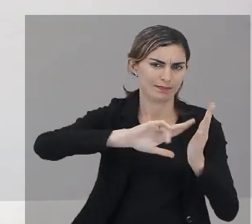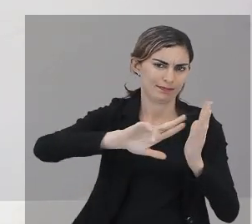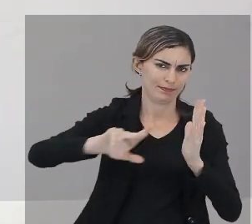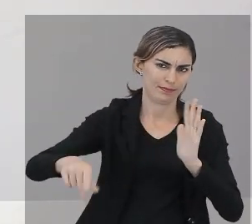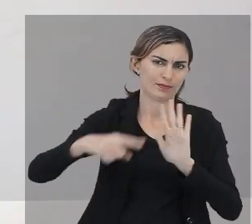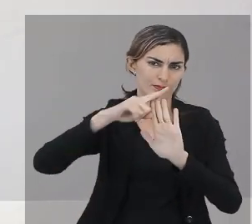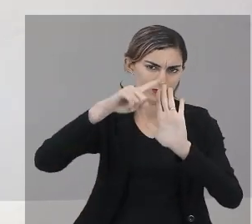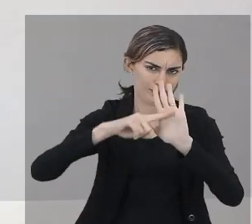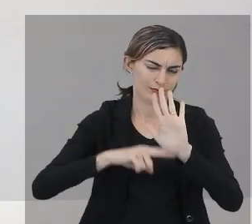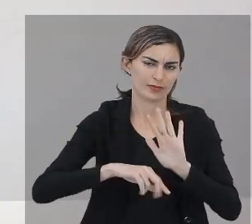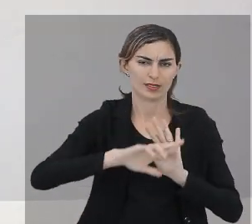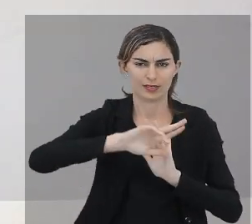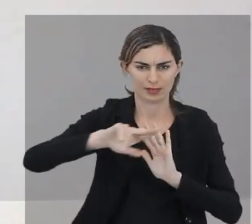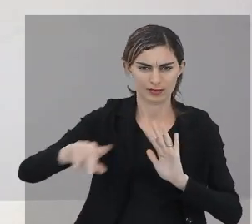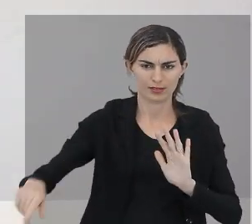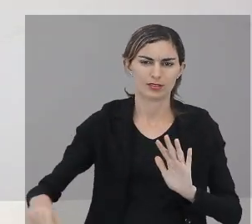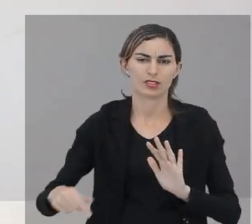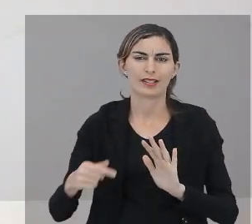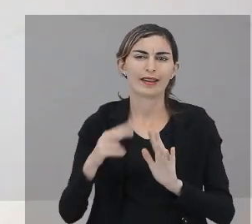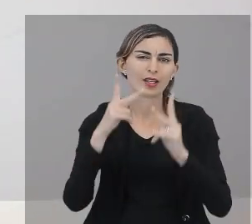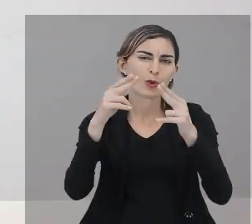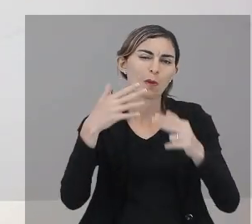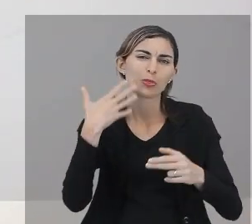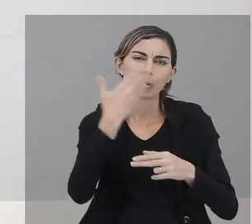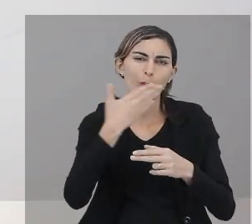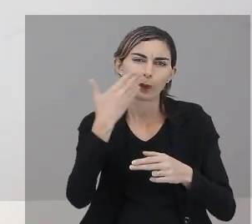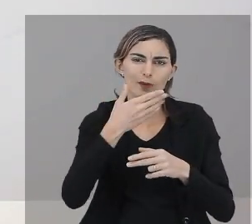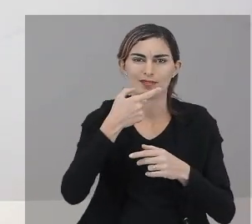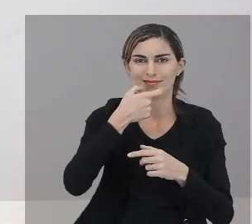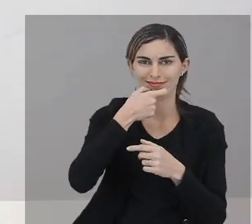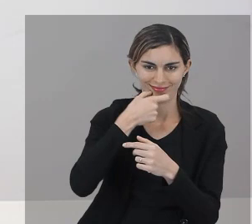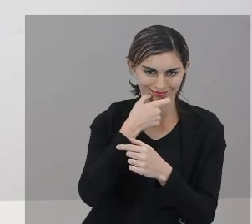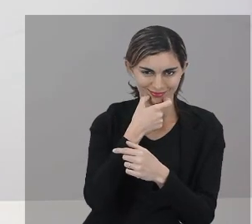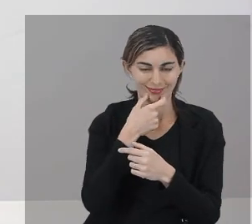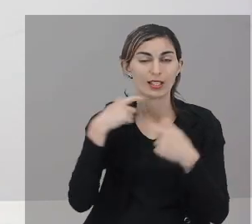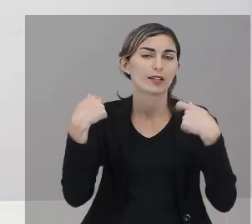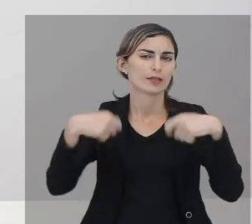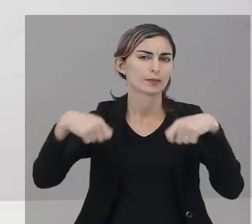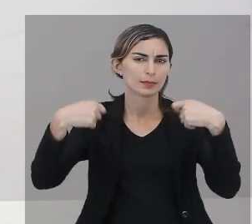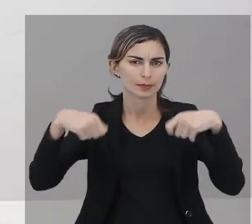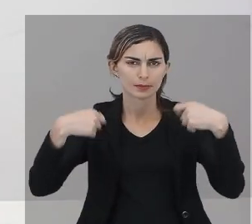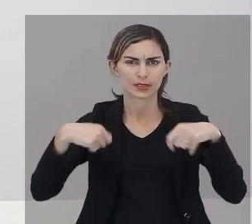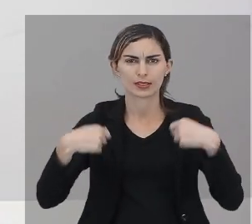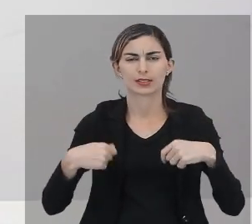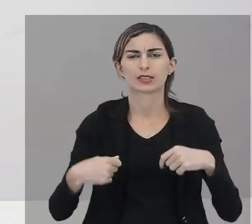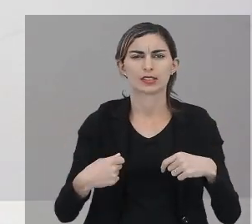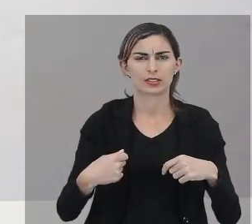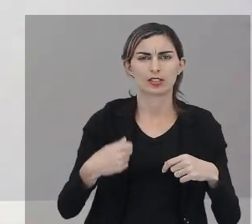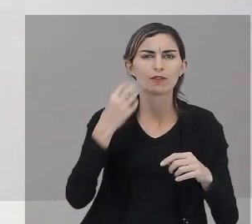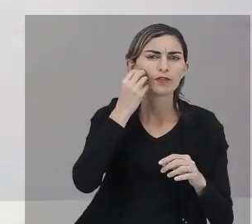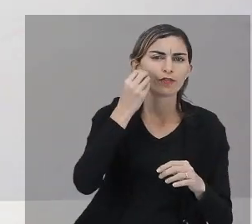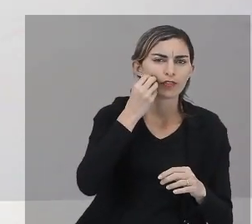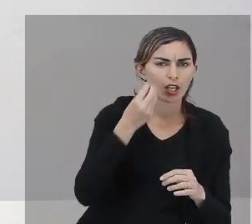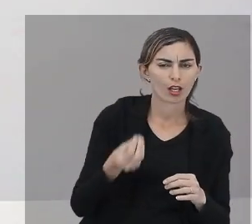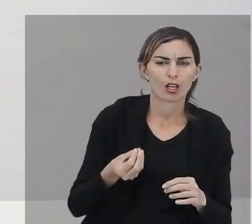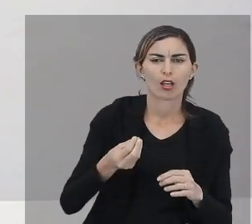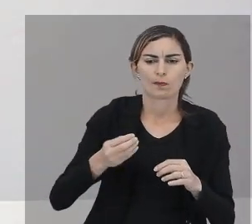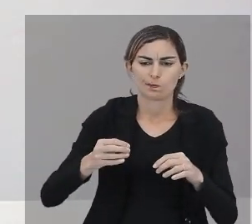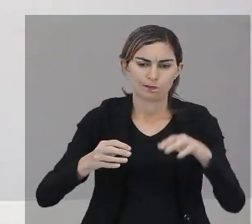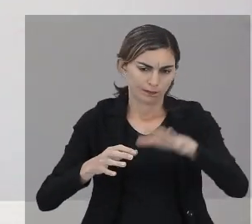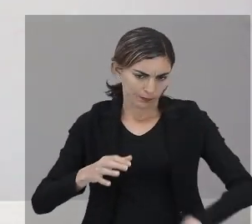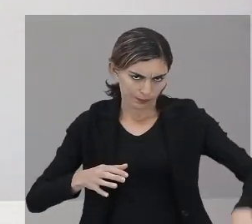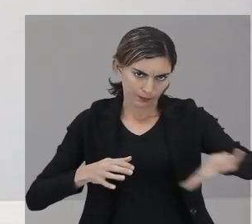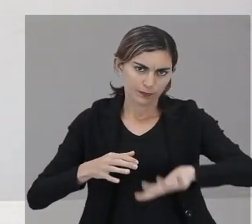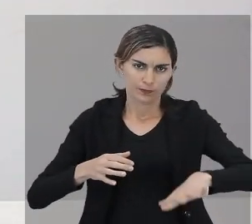sistema operacional, que são aqueles doces em inglês. Se a gente vai precisar de testar